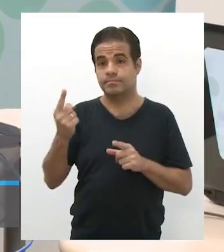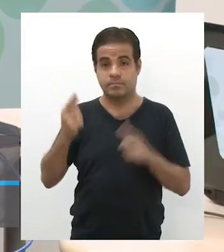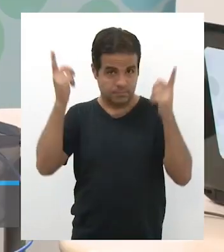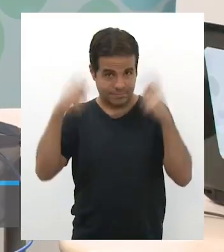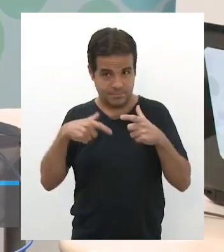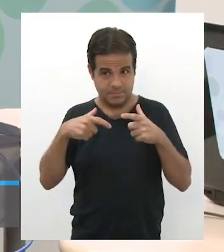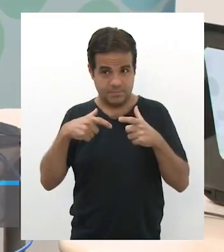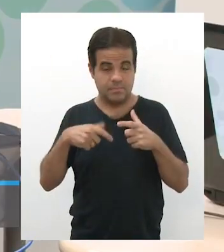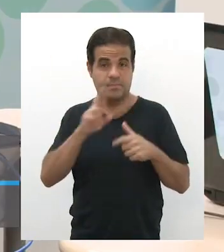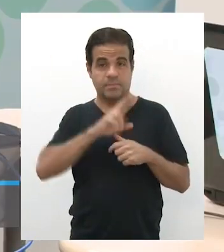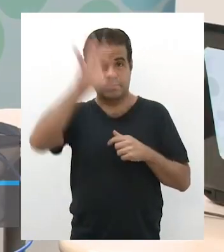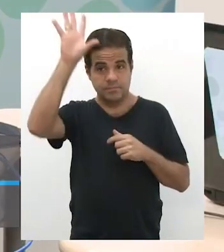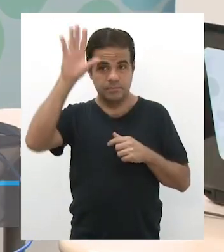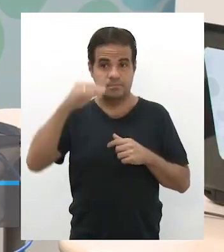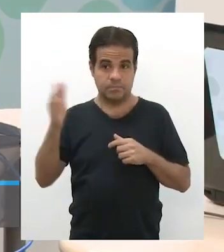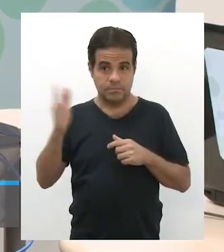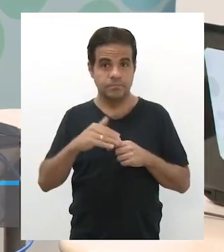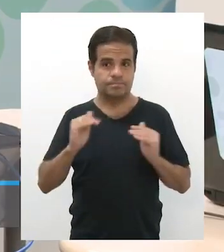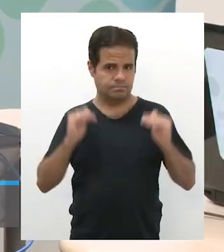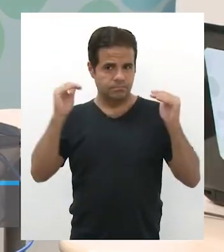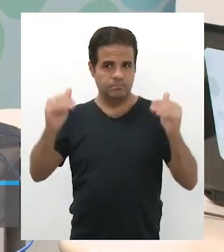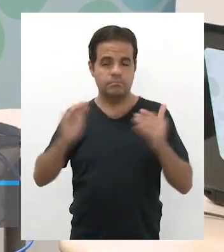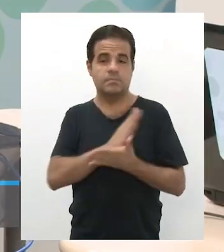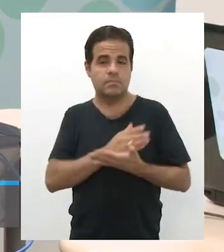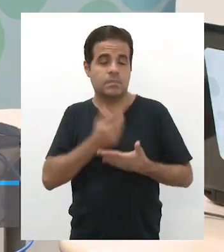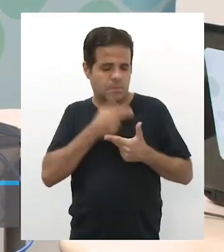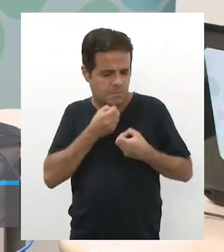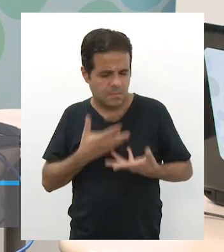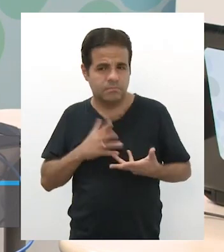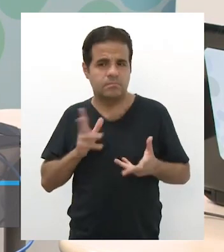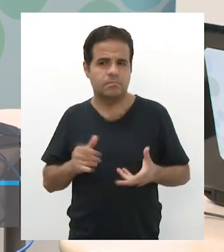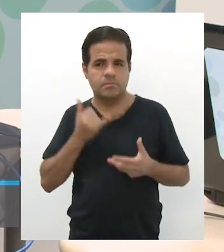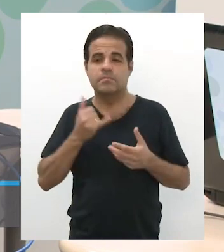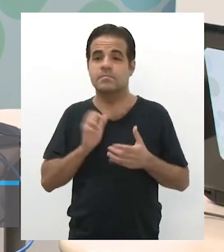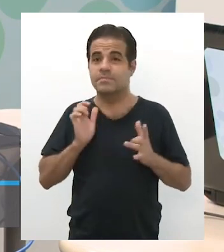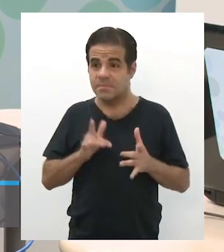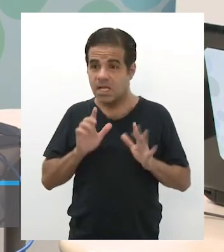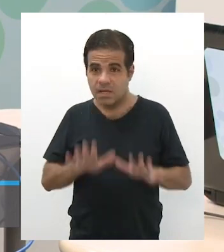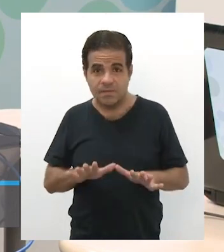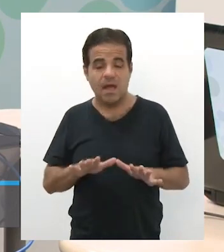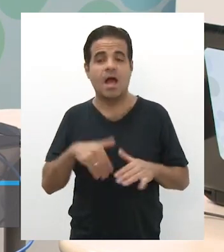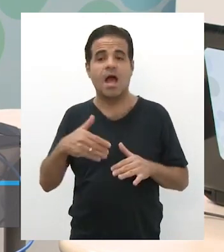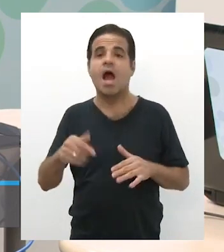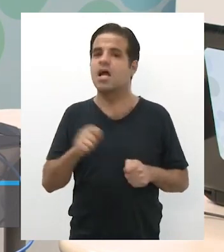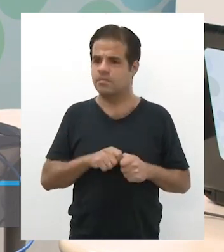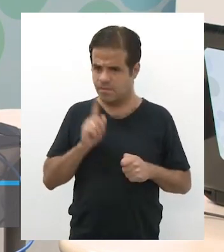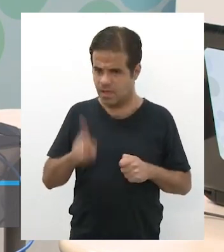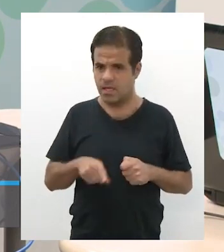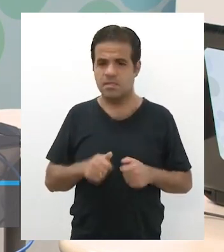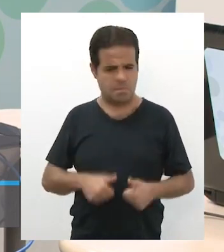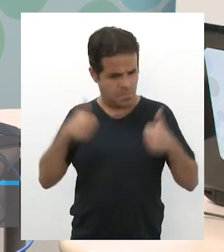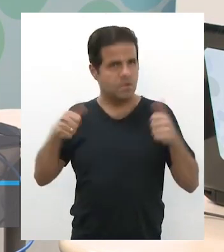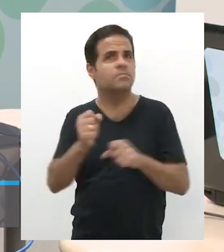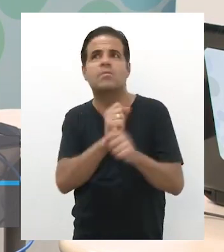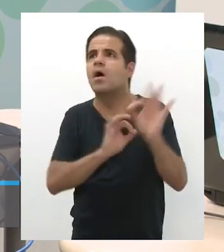reis aí de Roma, que eram patrícios, algumas vantagens. Se vocês nos deixarem ficar, a gente vai fazer melhorias em Roma,